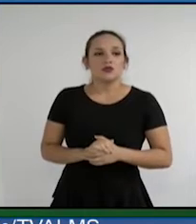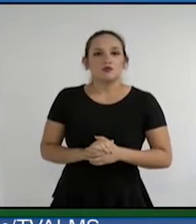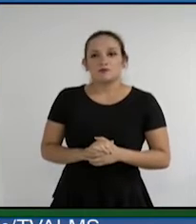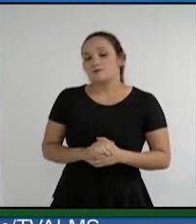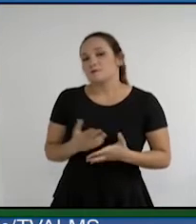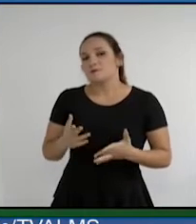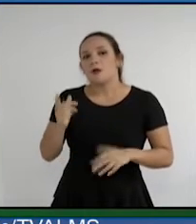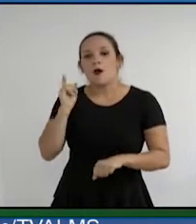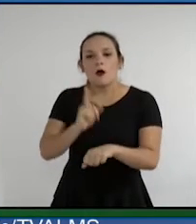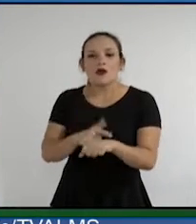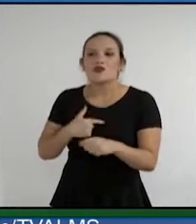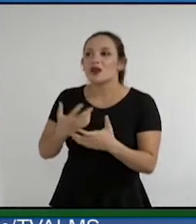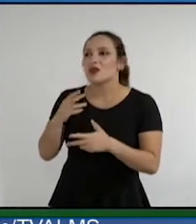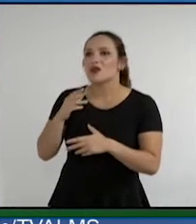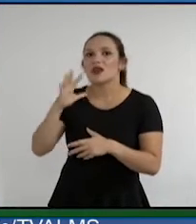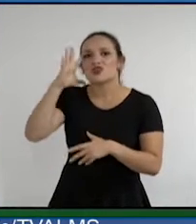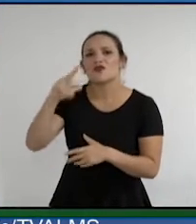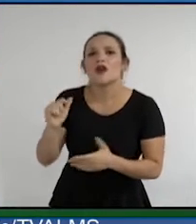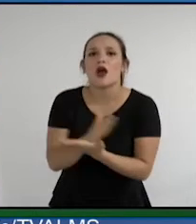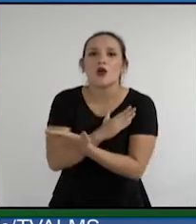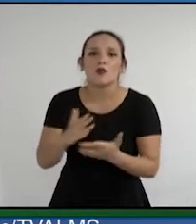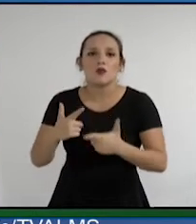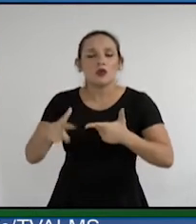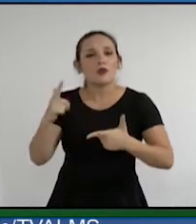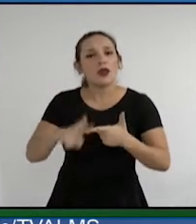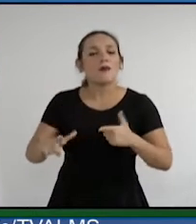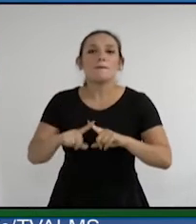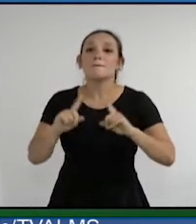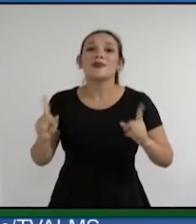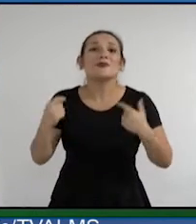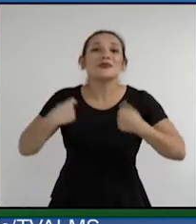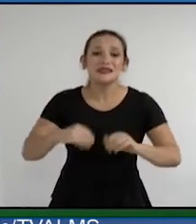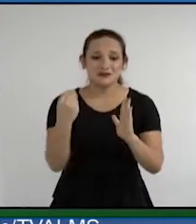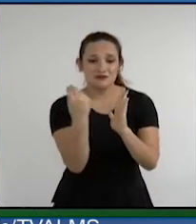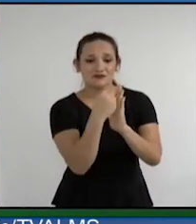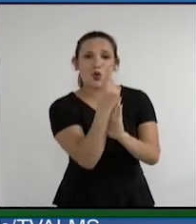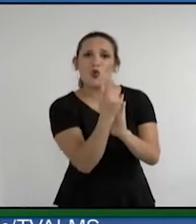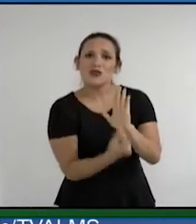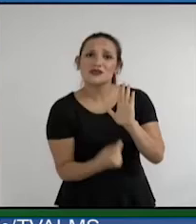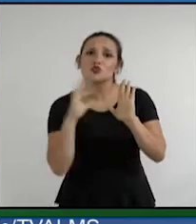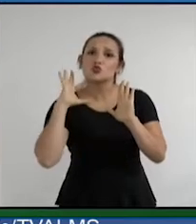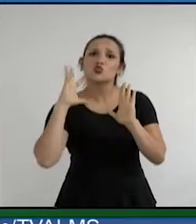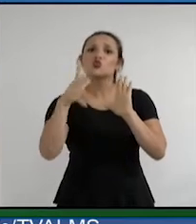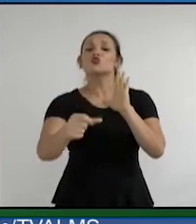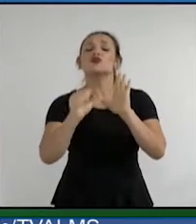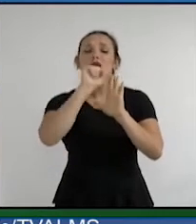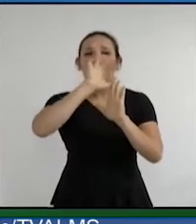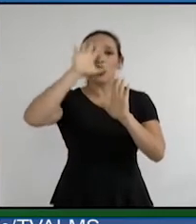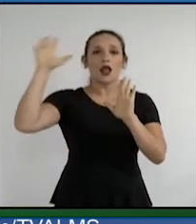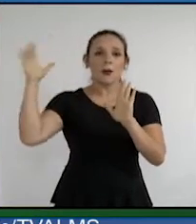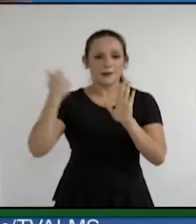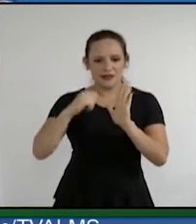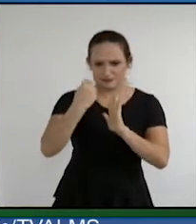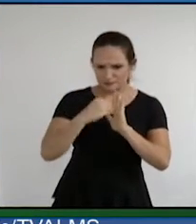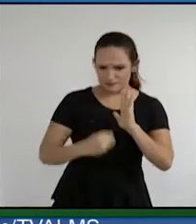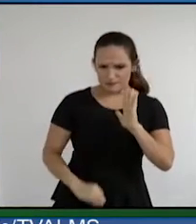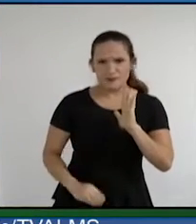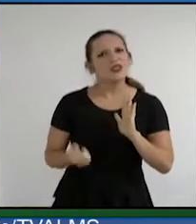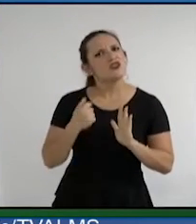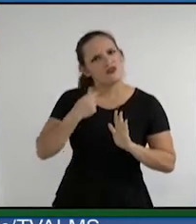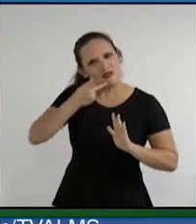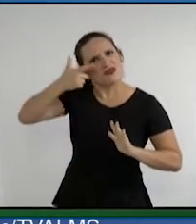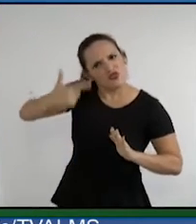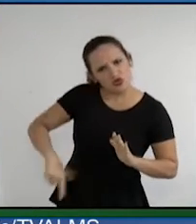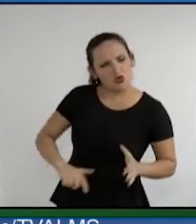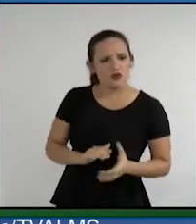de procedimento se ele não tiver previsão, se não tiver previsto no orçamento, se não tiver previsto, e eu repito isso, no